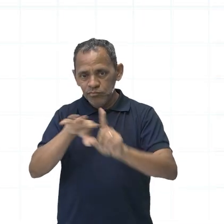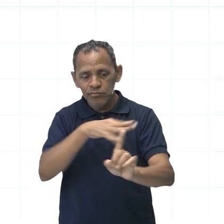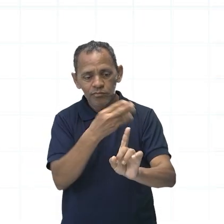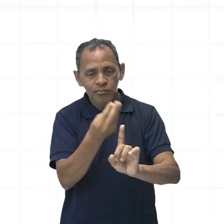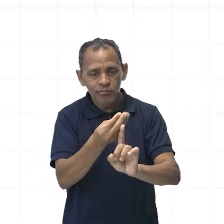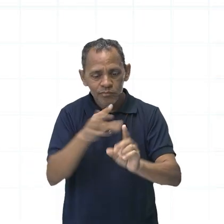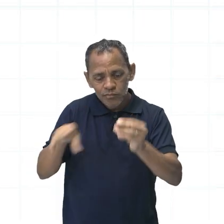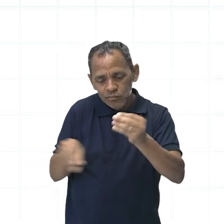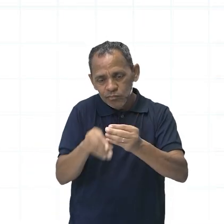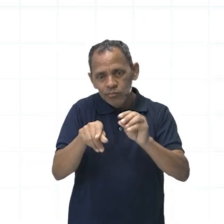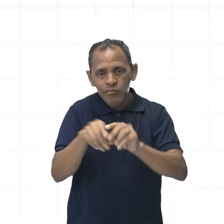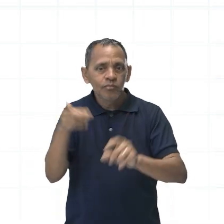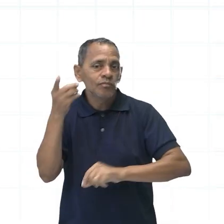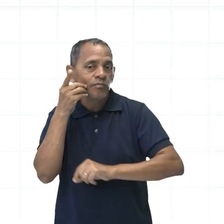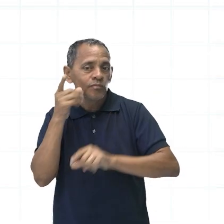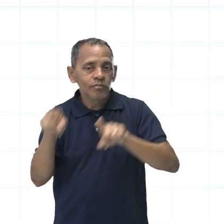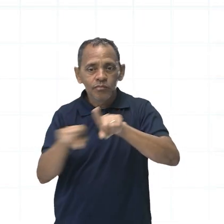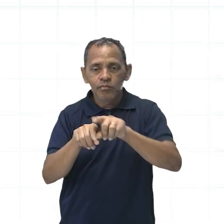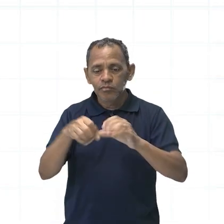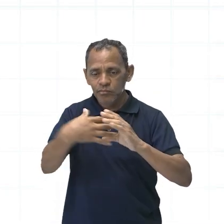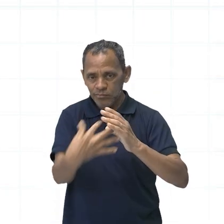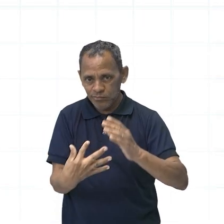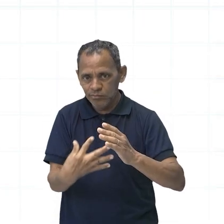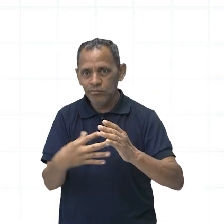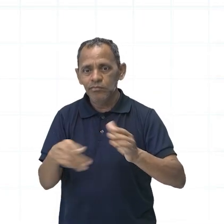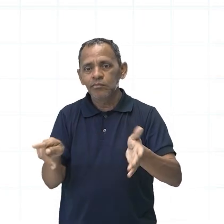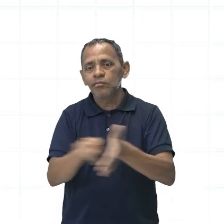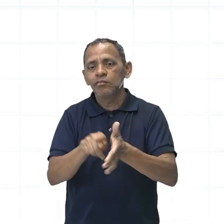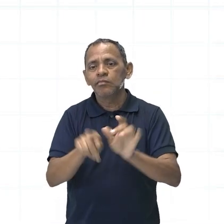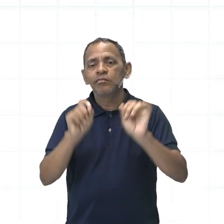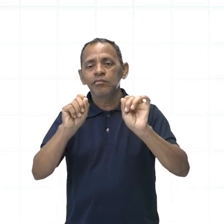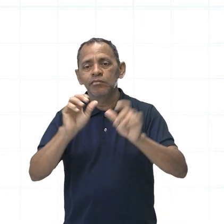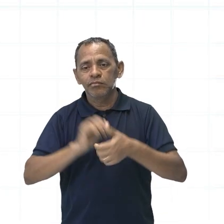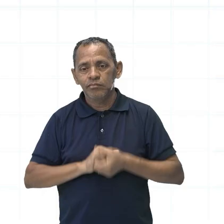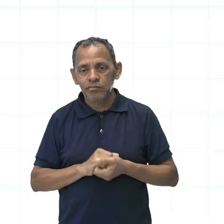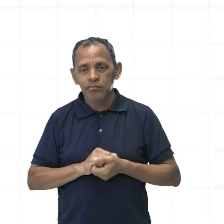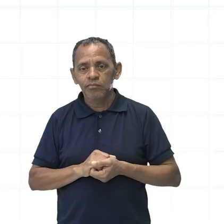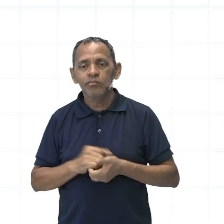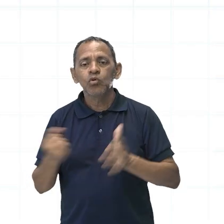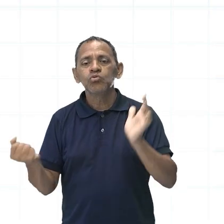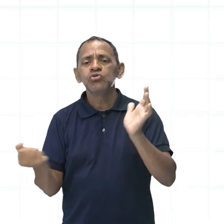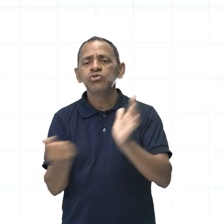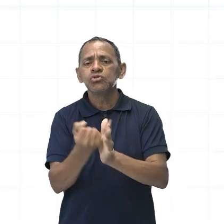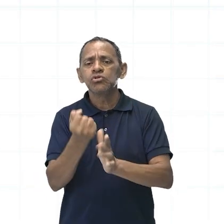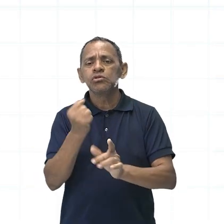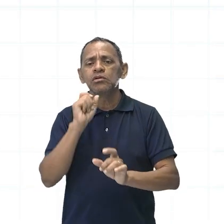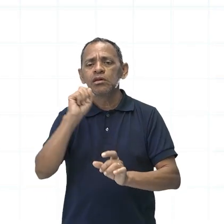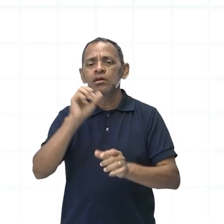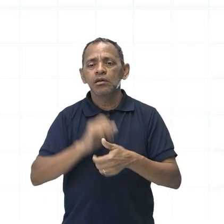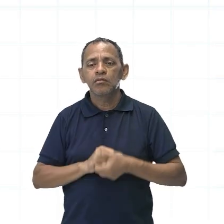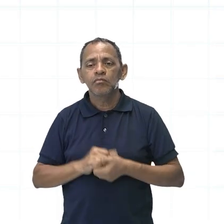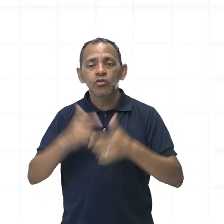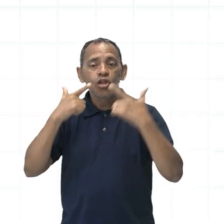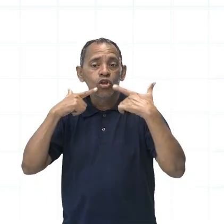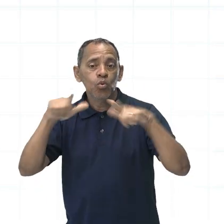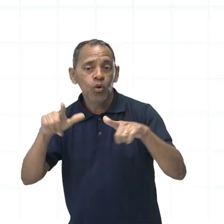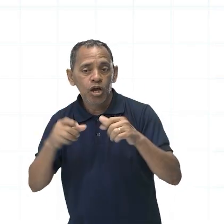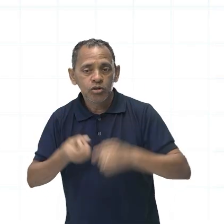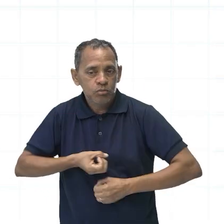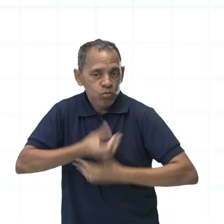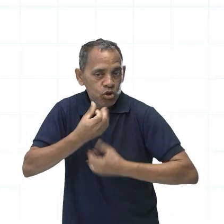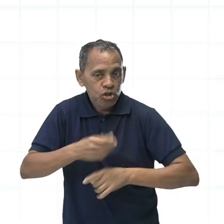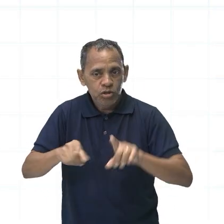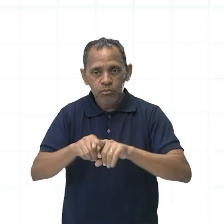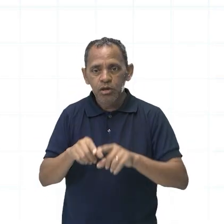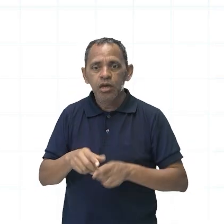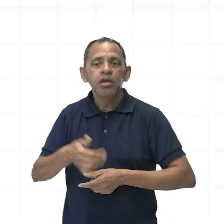já o nosso dia a dia. A característica, né, continuando, o simbólico, né? Então, a linguagem poética.